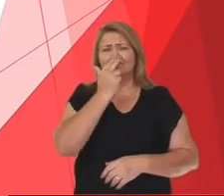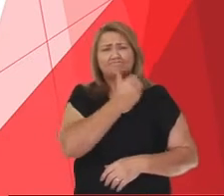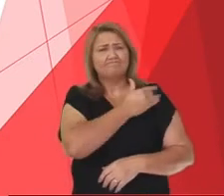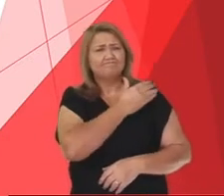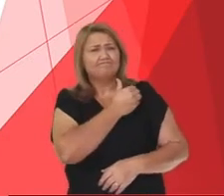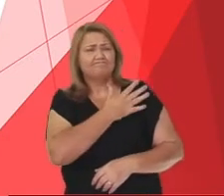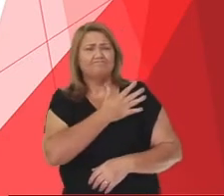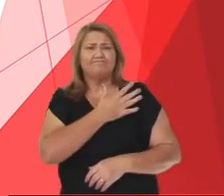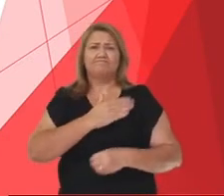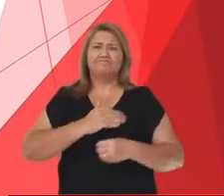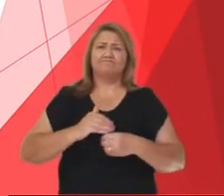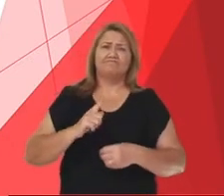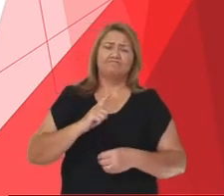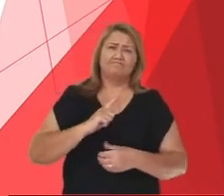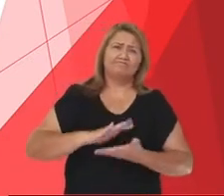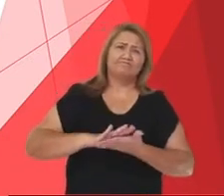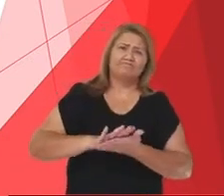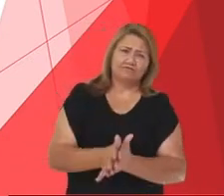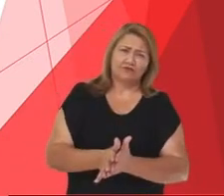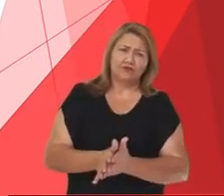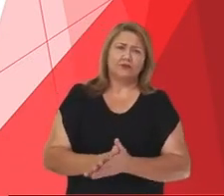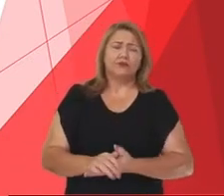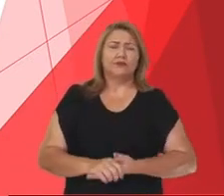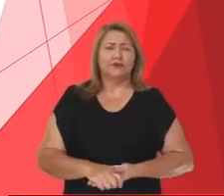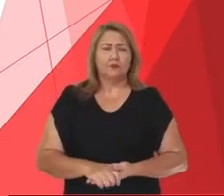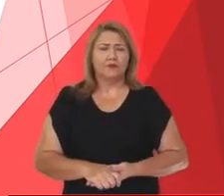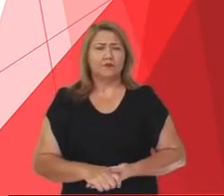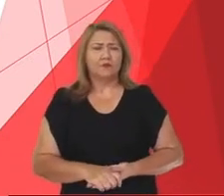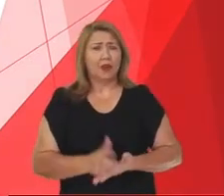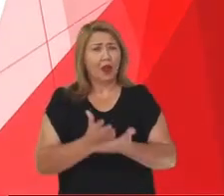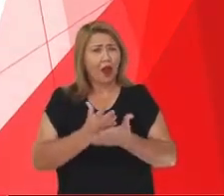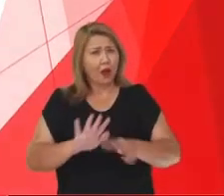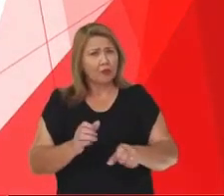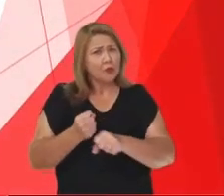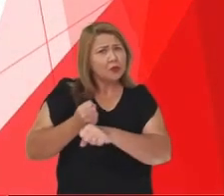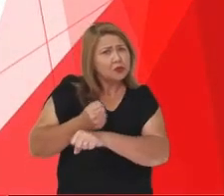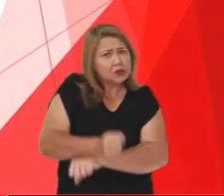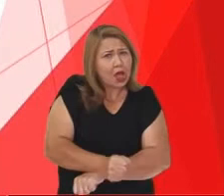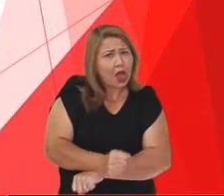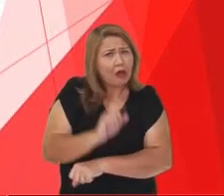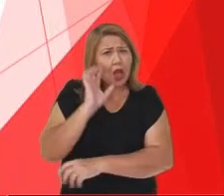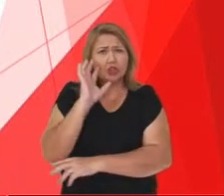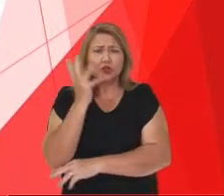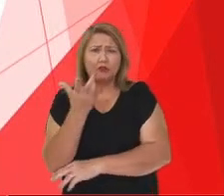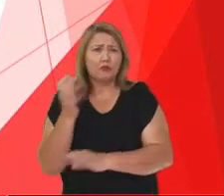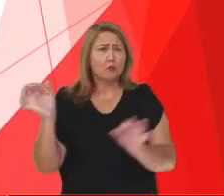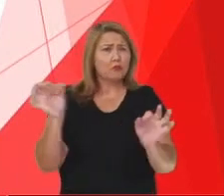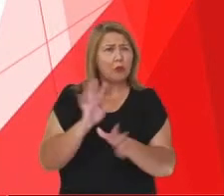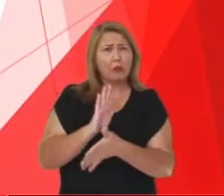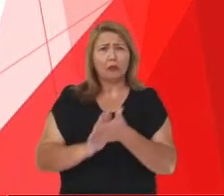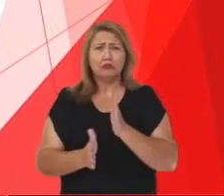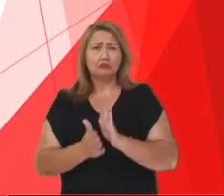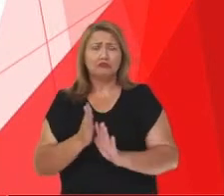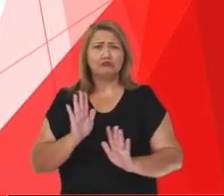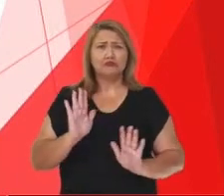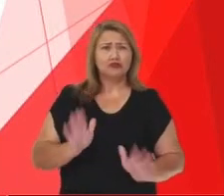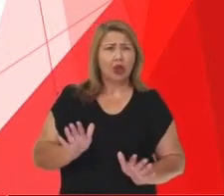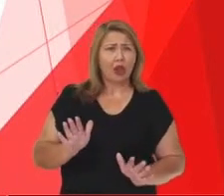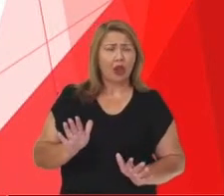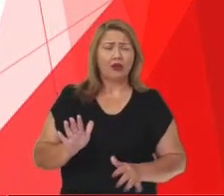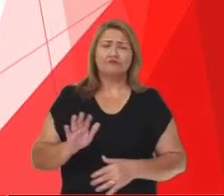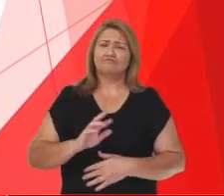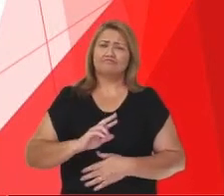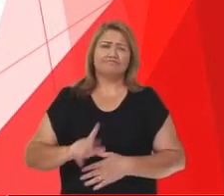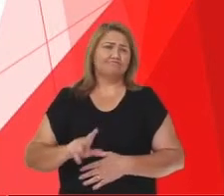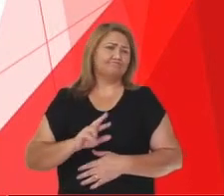e excluídos. Se acabou a escravidão, resolveu então o problema, né? Nós